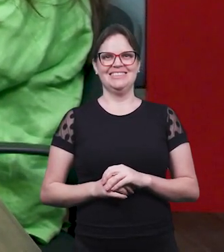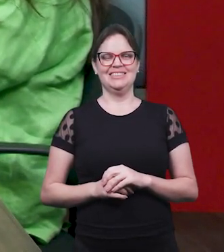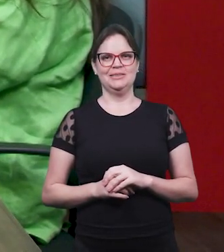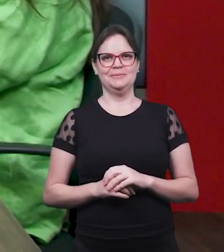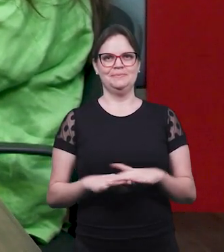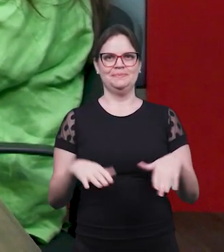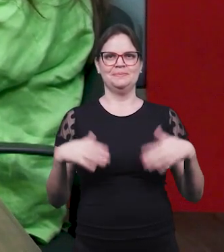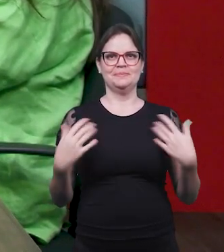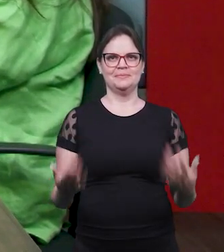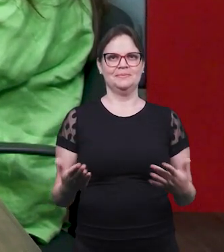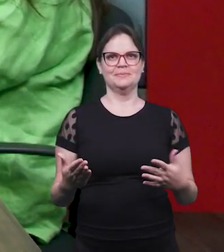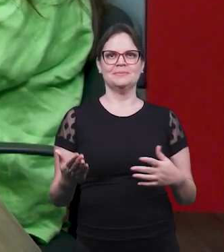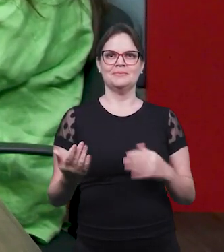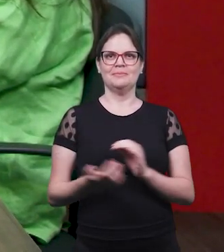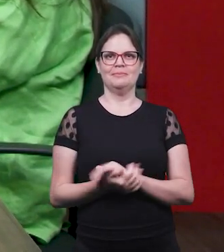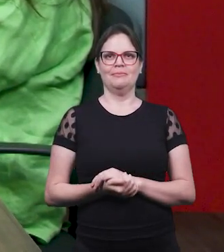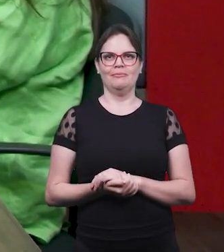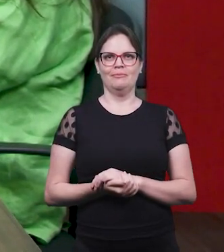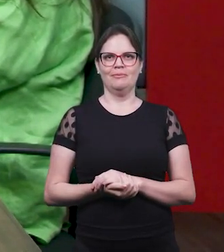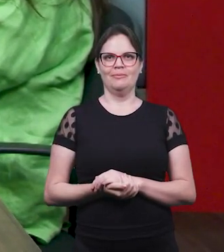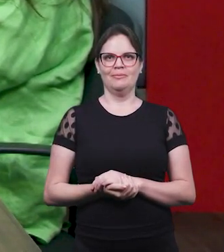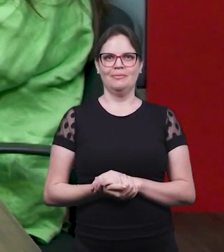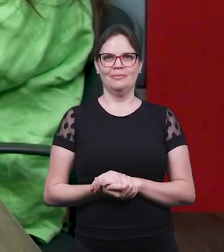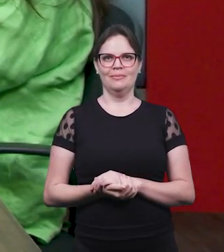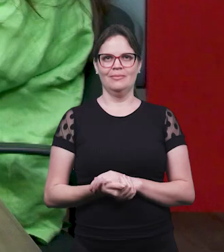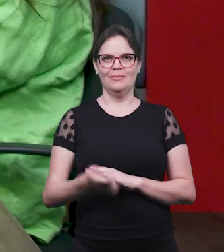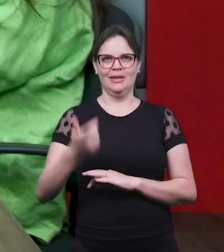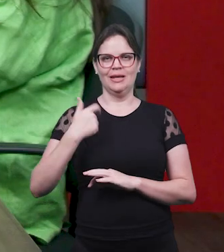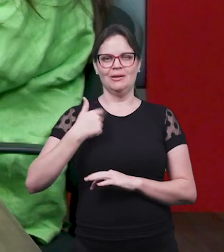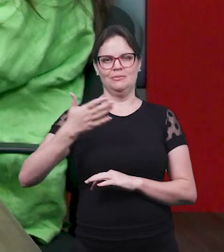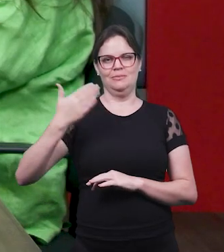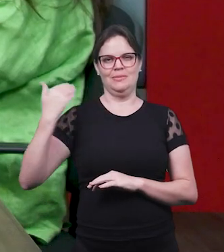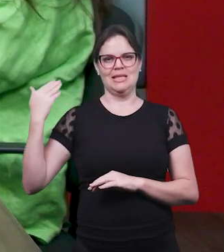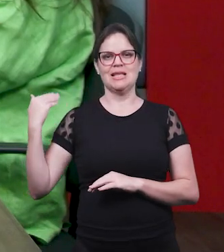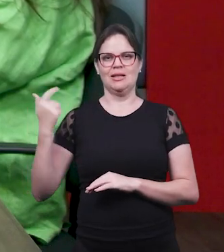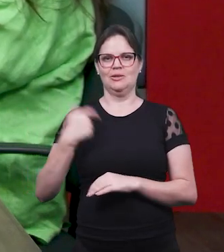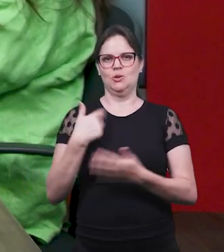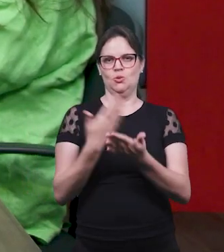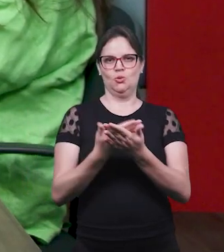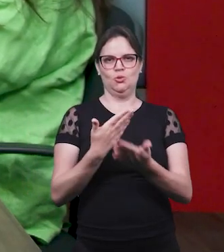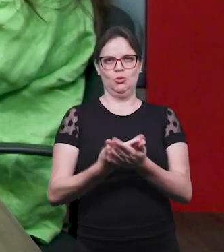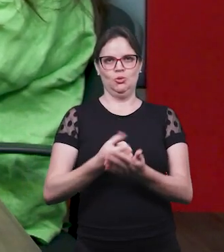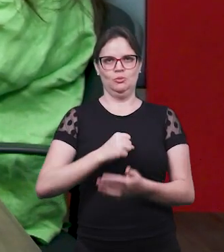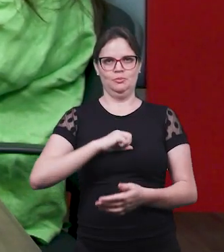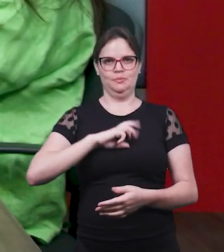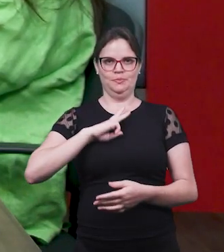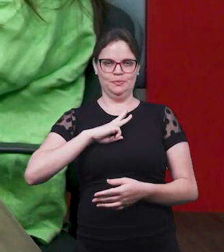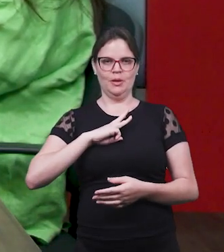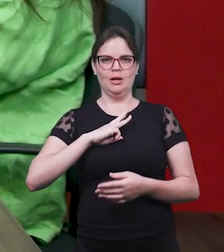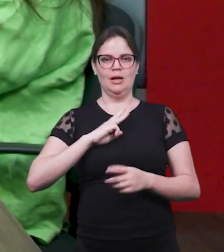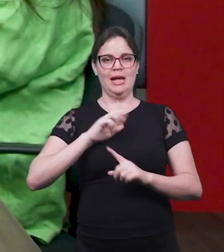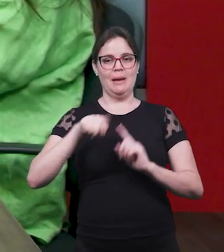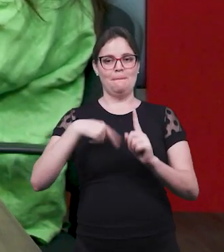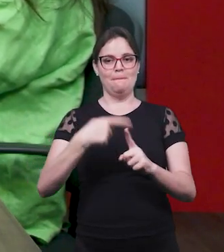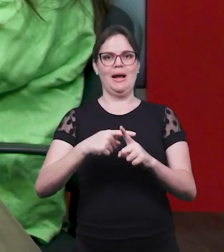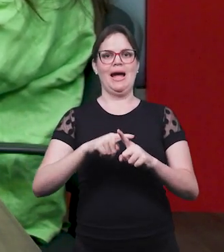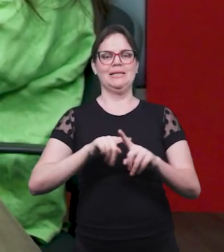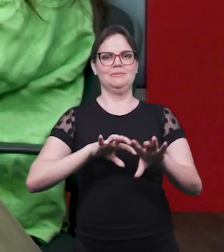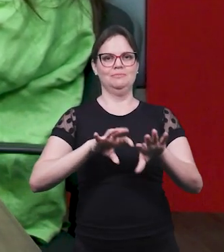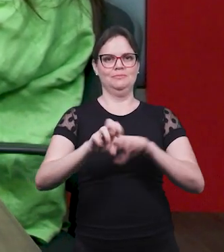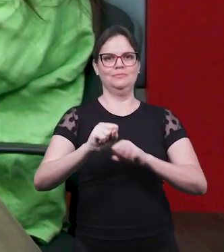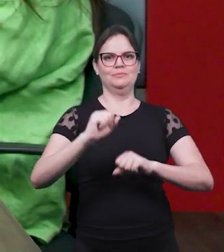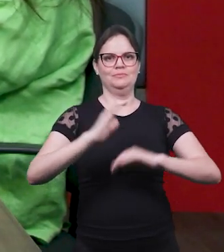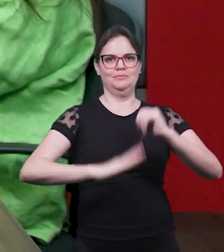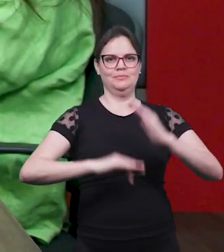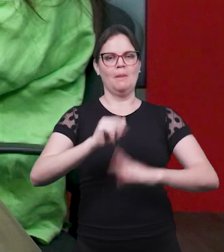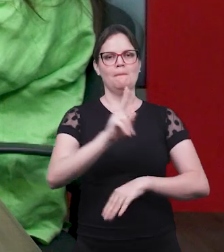eu, na época, né, quando eu estudei o 2º grau, era profissionalizante para o magistério. Então, eu me formei